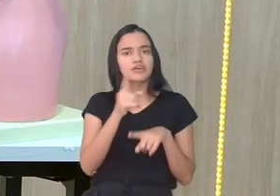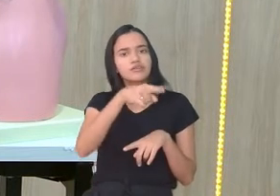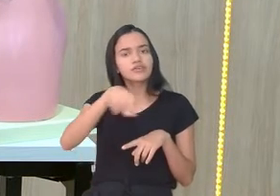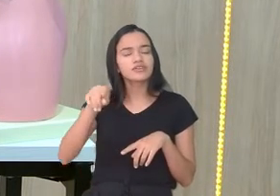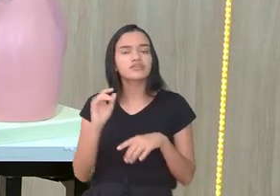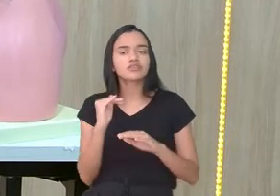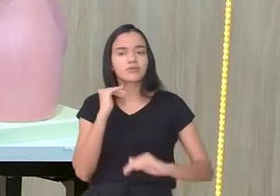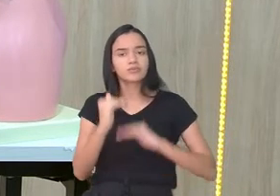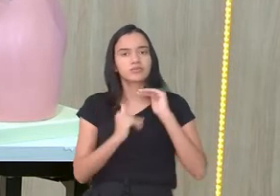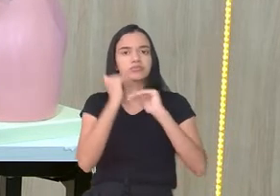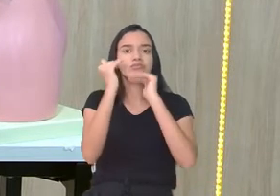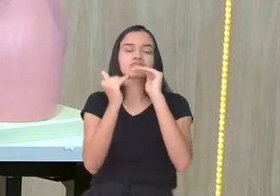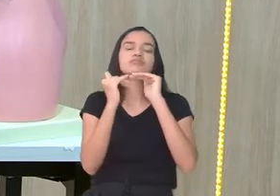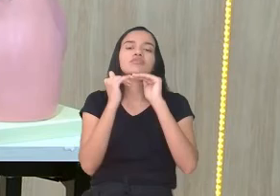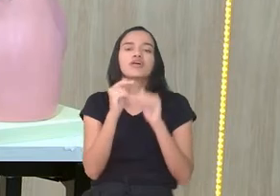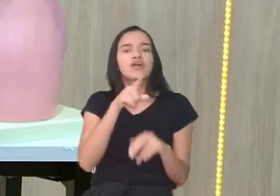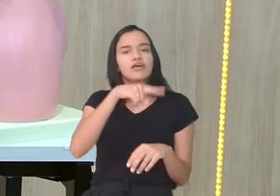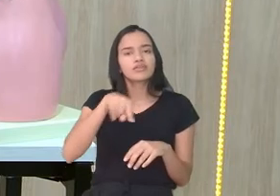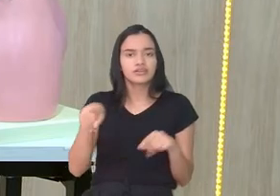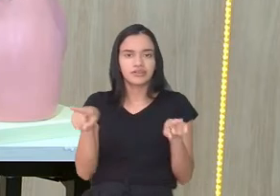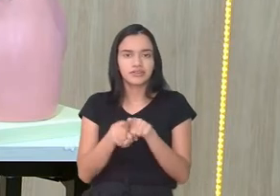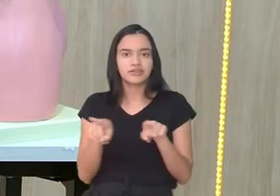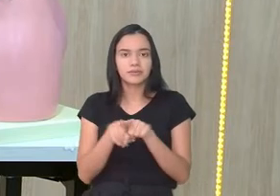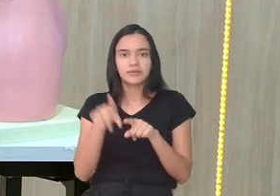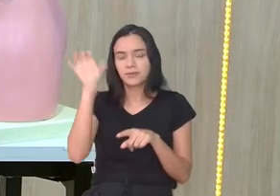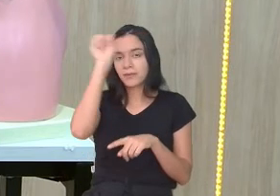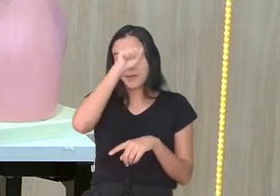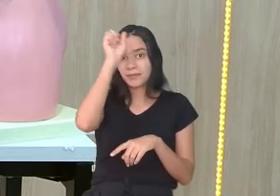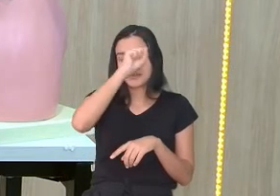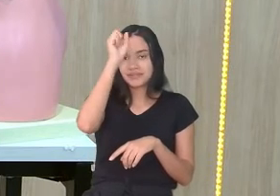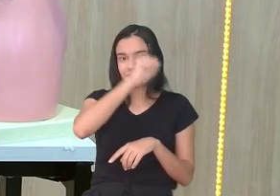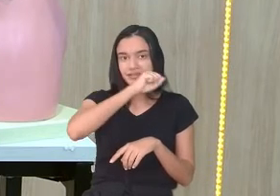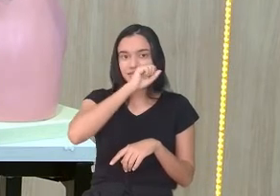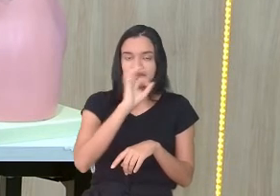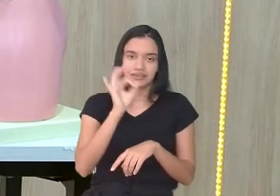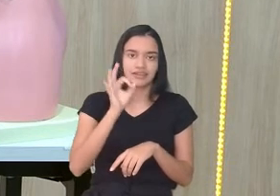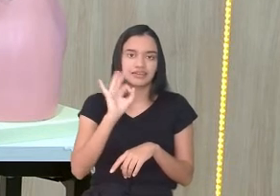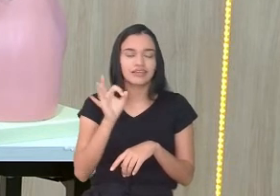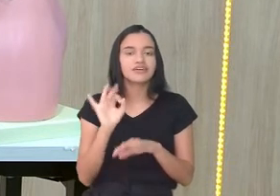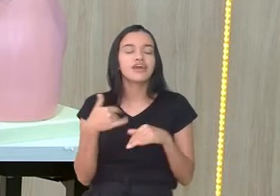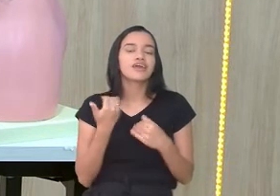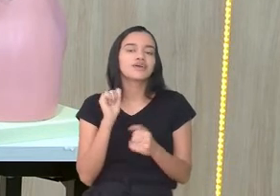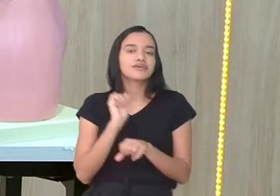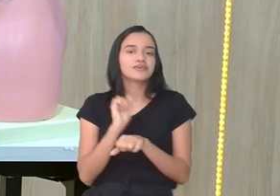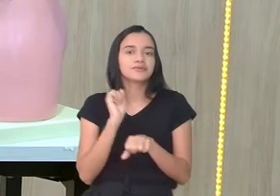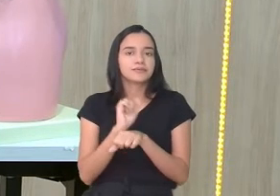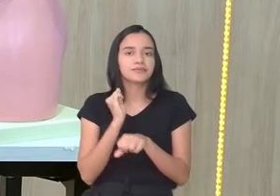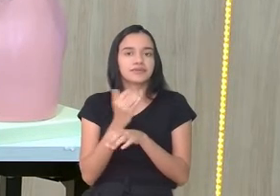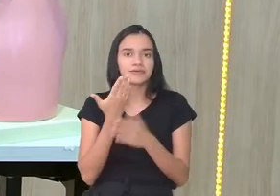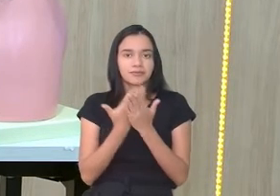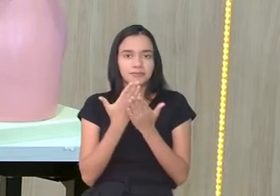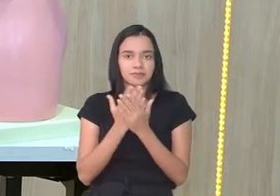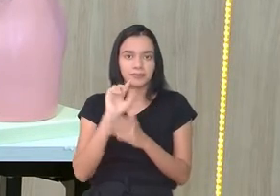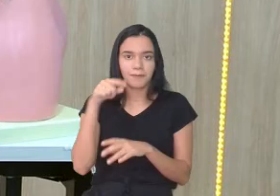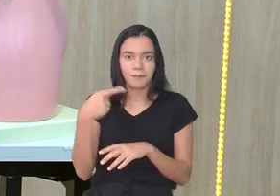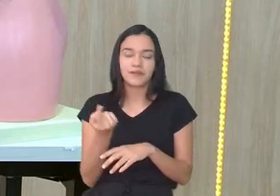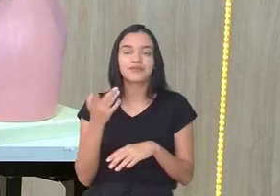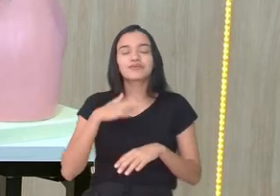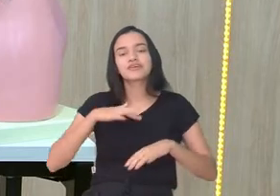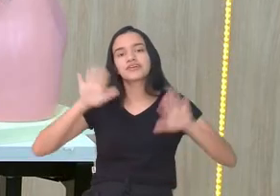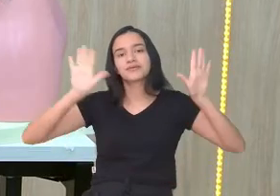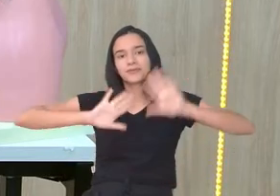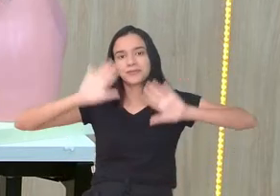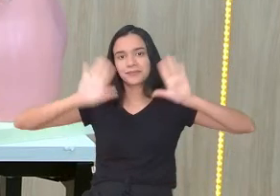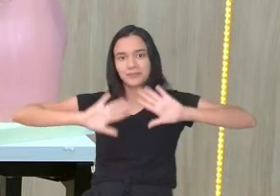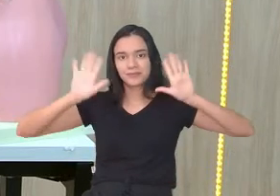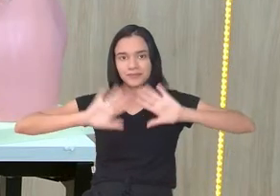estão construindo, vocês também estão aprendendo, tá certo, pessoal? Então, eu aguardo vocês na próxima aula, estou aqui me